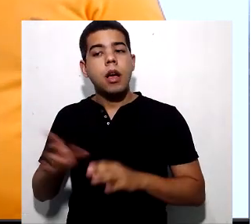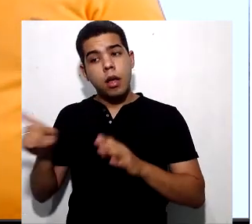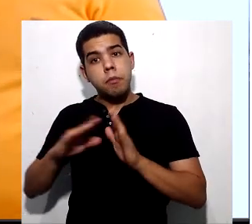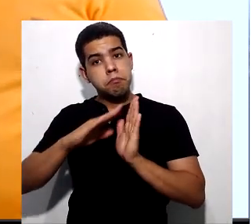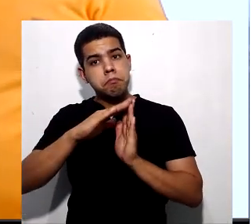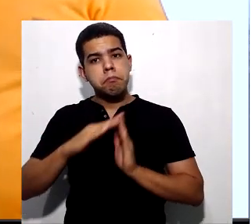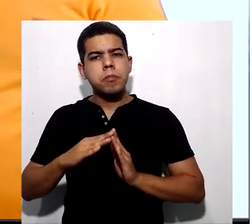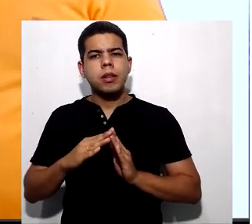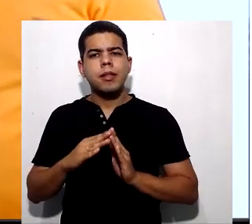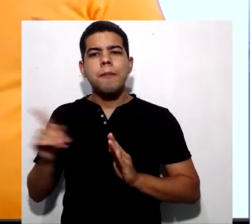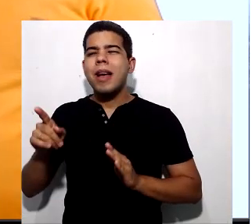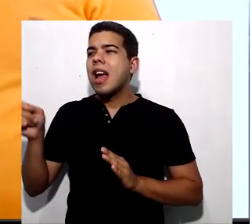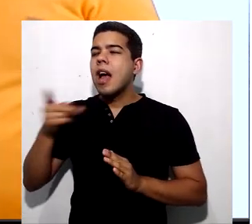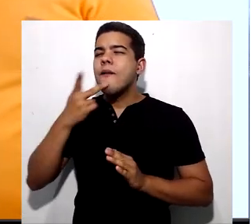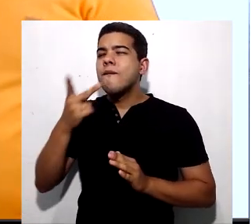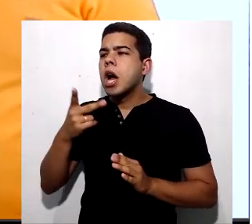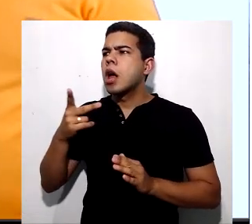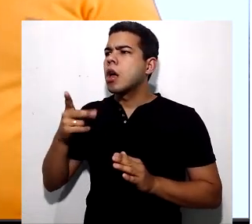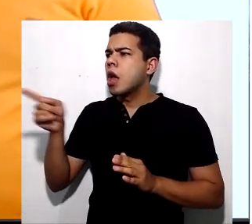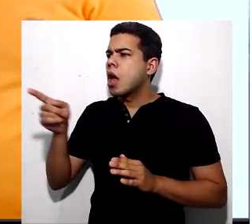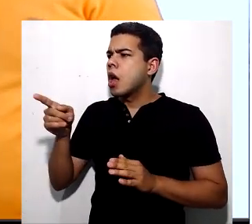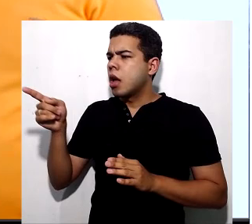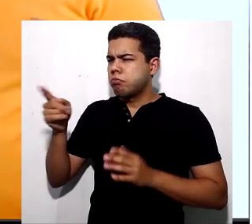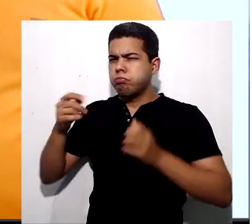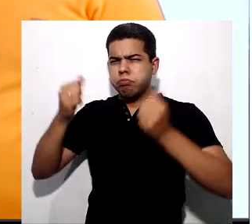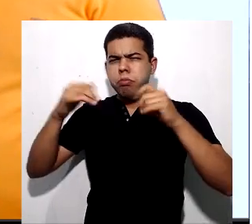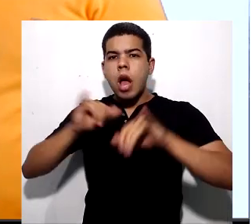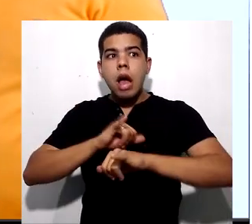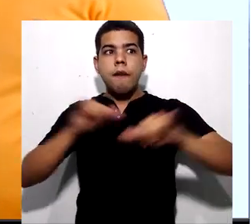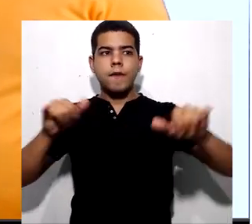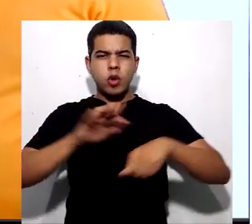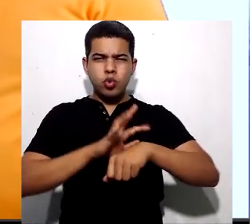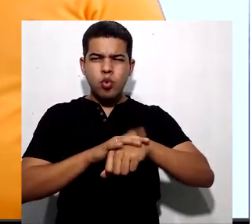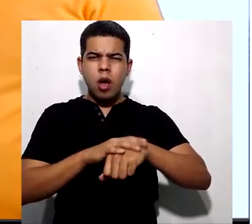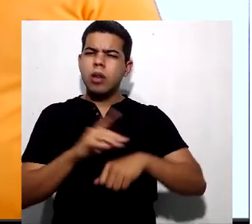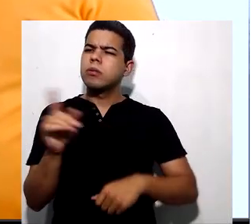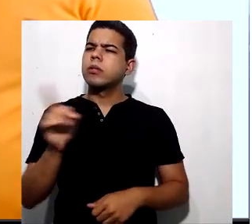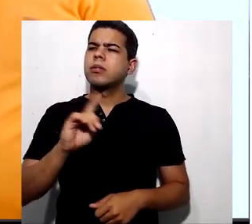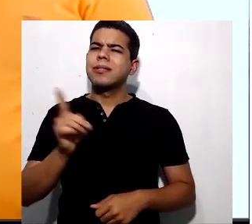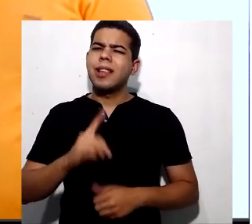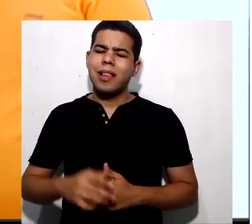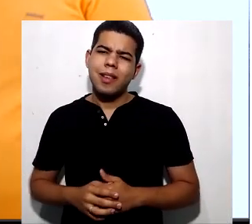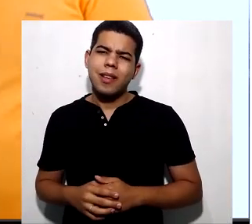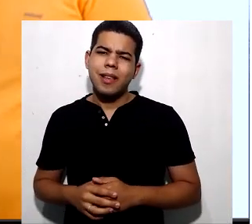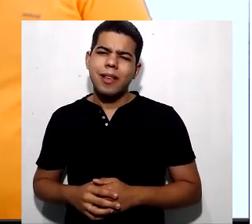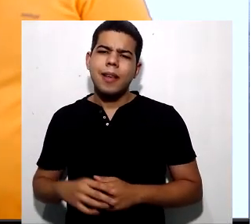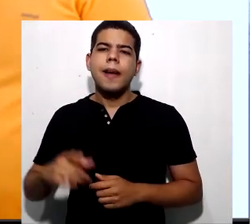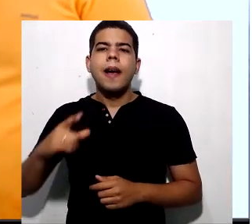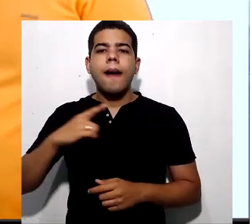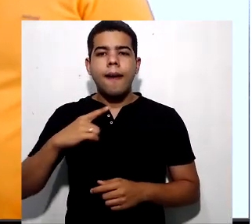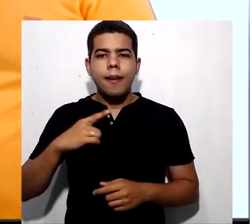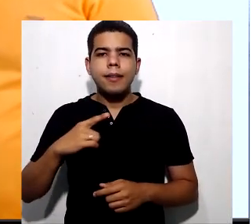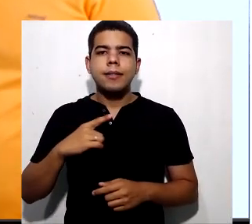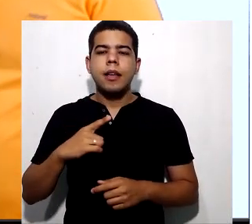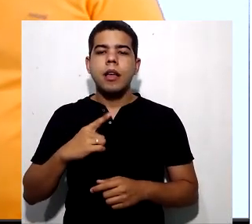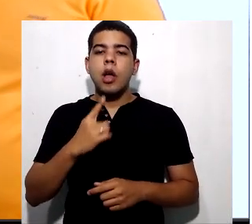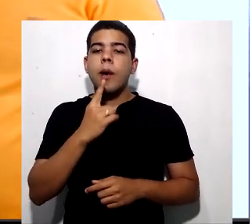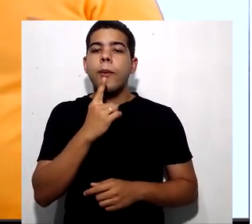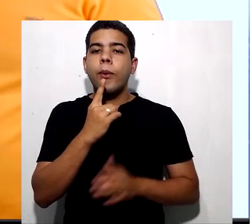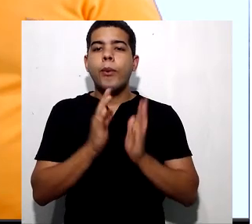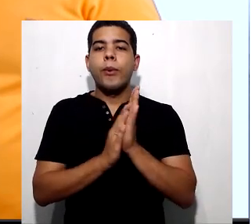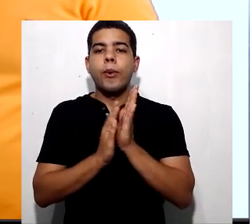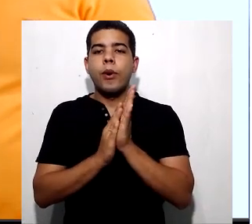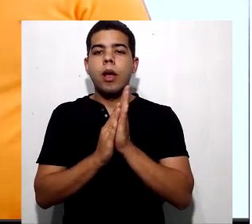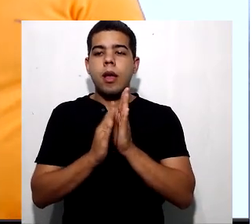estava doente. E, mais uma vez, eu vou repetir, para consolidar, ela morre justamente na véspera do aniversário. Júlio Lerner